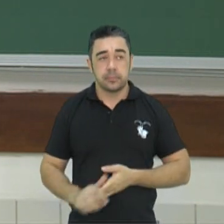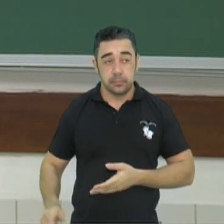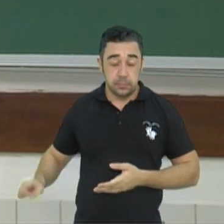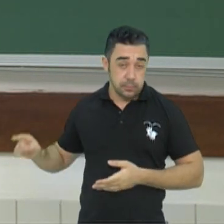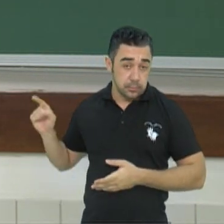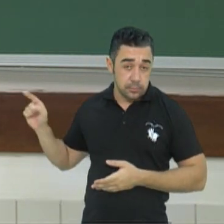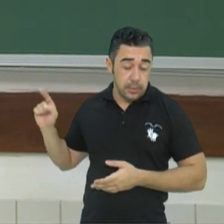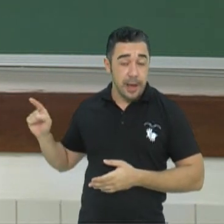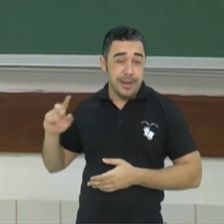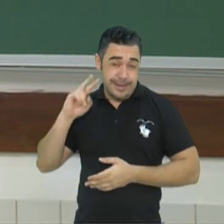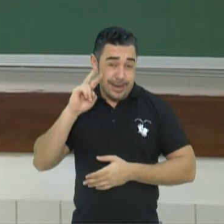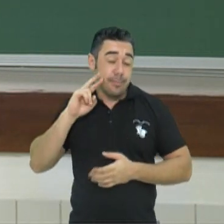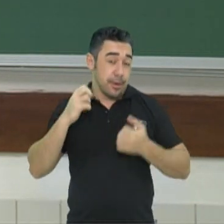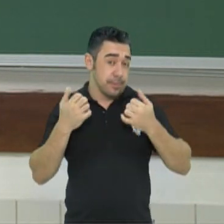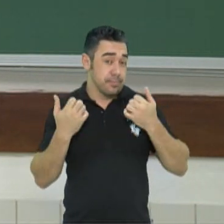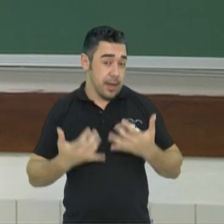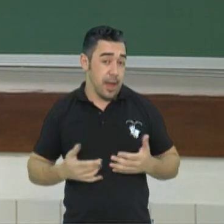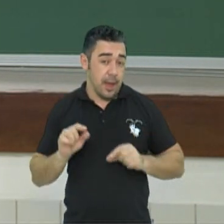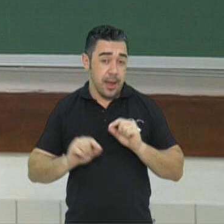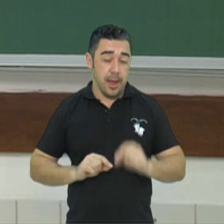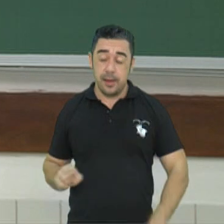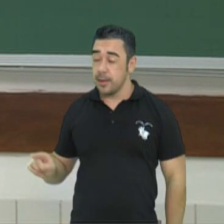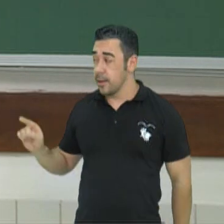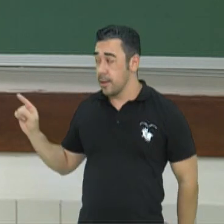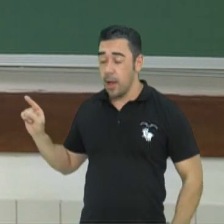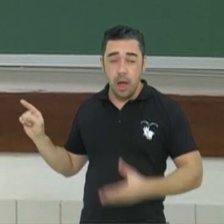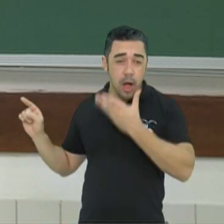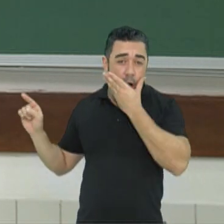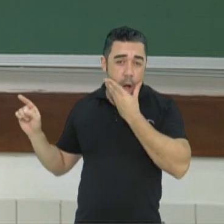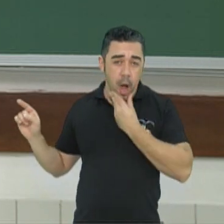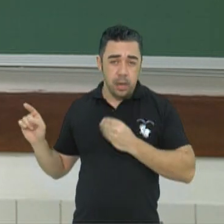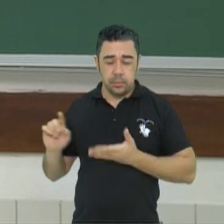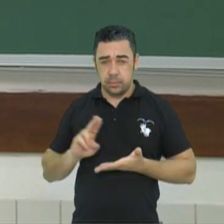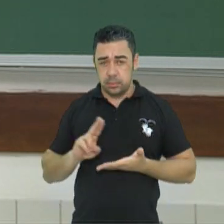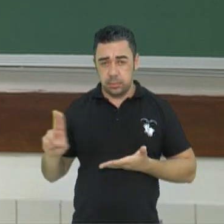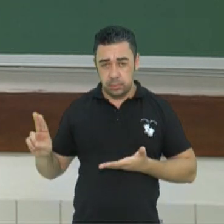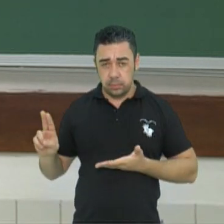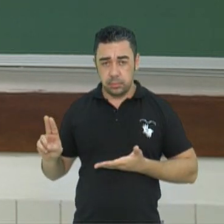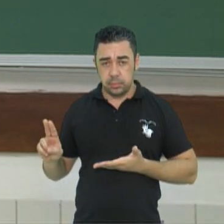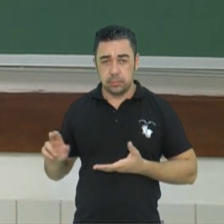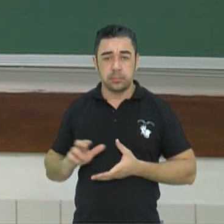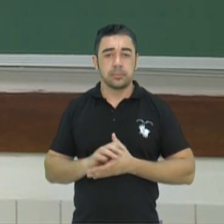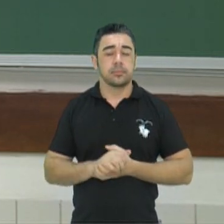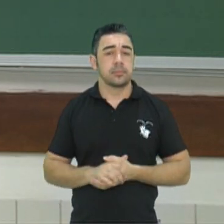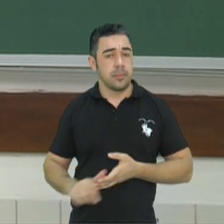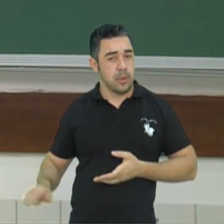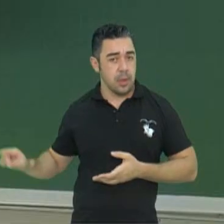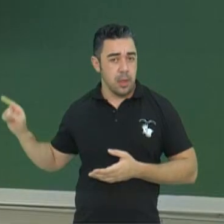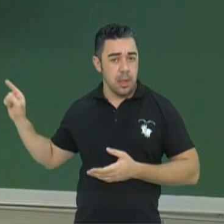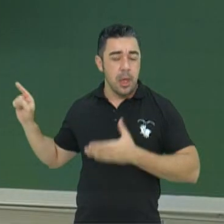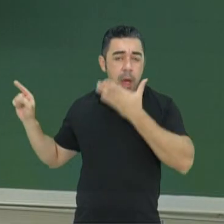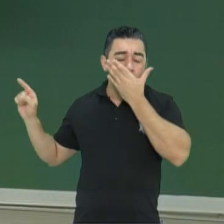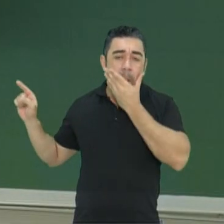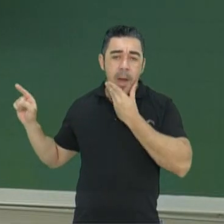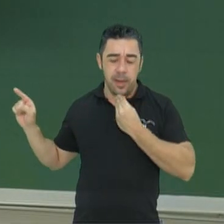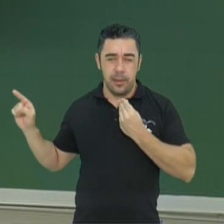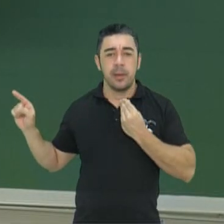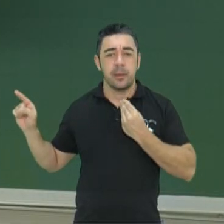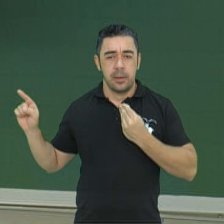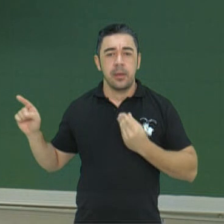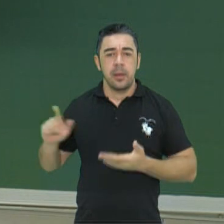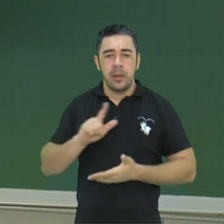Lembra que eu falei que vocês iriam conhecer esse nome daqui a pouquinho? Este simpático senhor